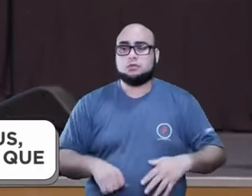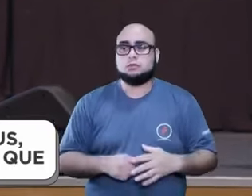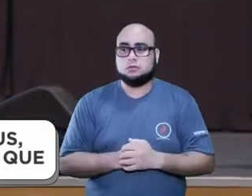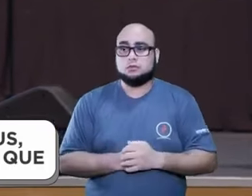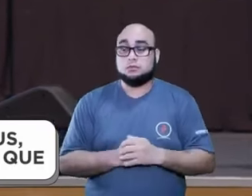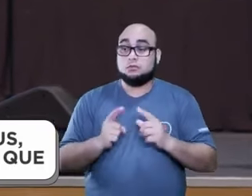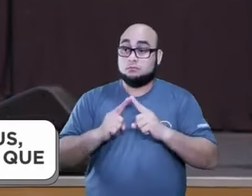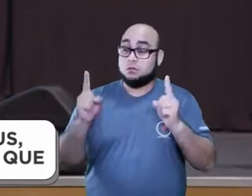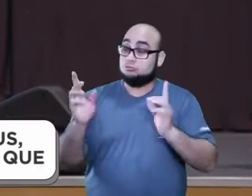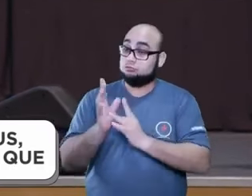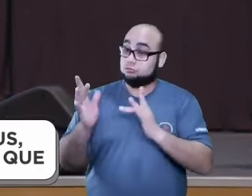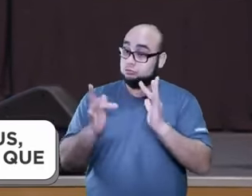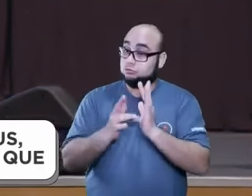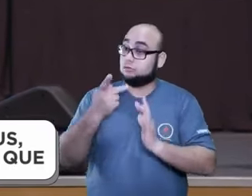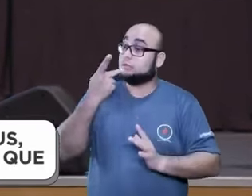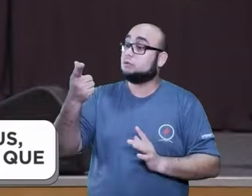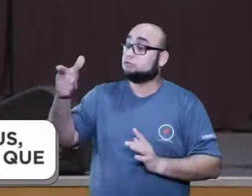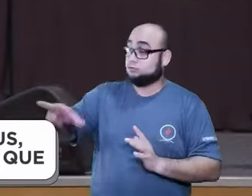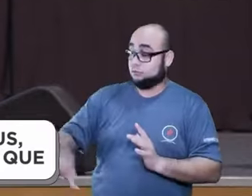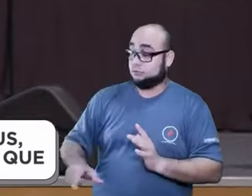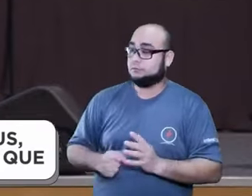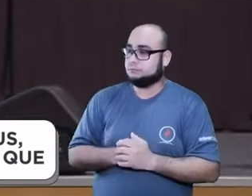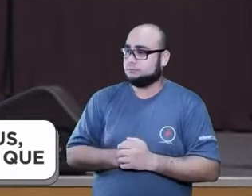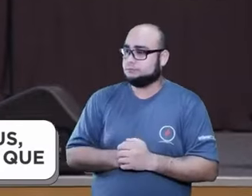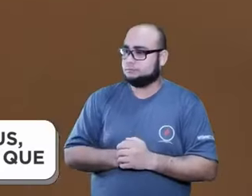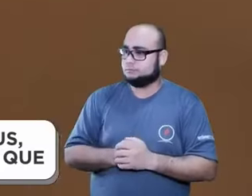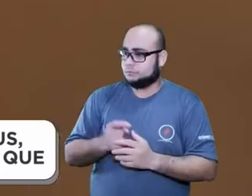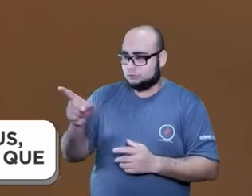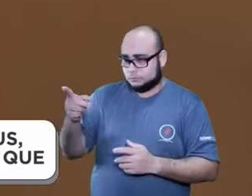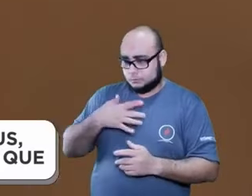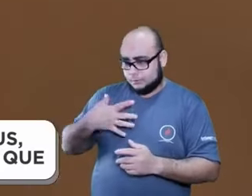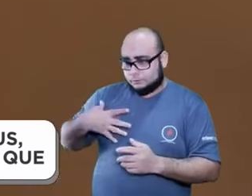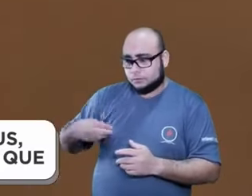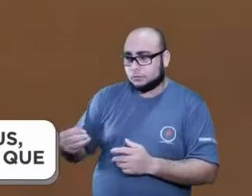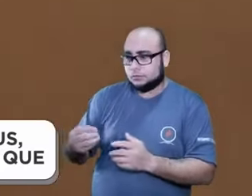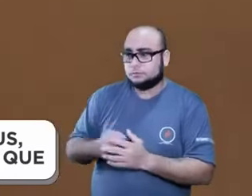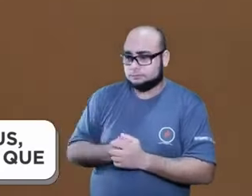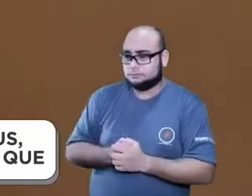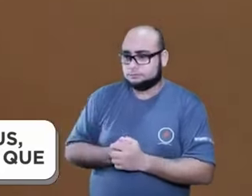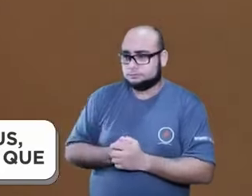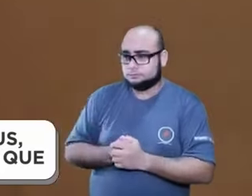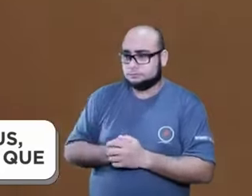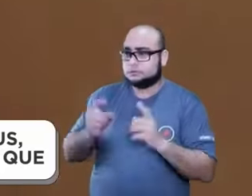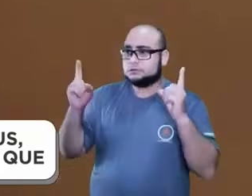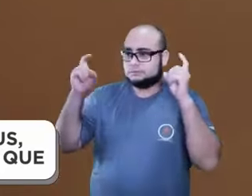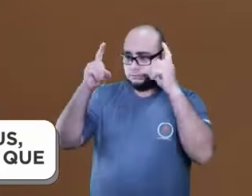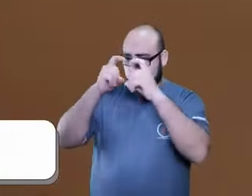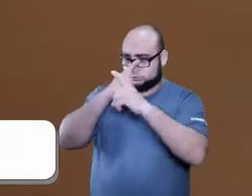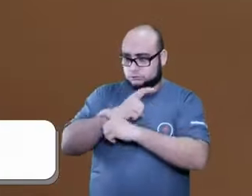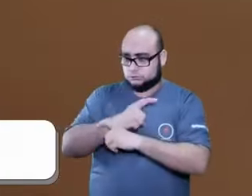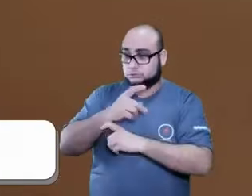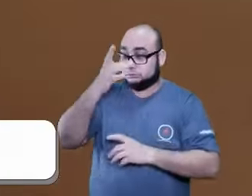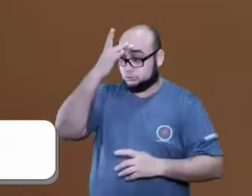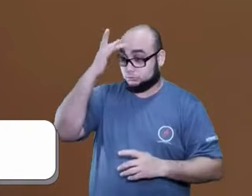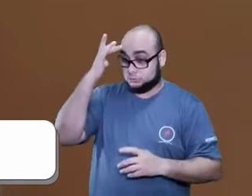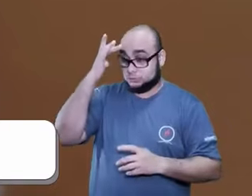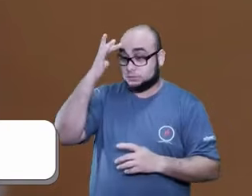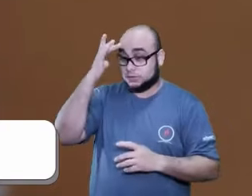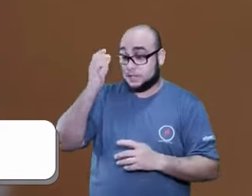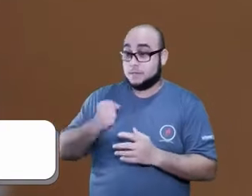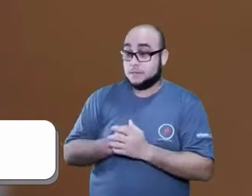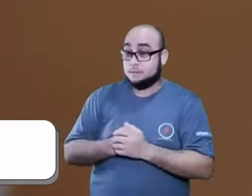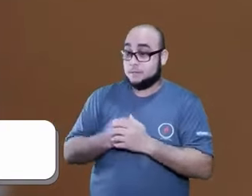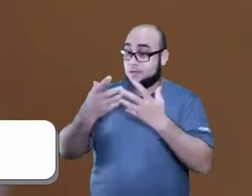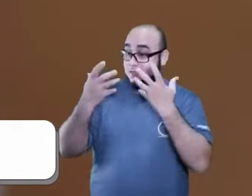Jesus, tornando a falar, disse-lhes: filhos, quão difícil é para os que confiam nas